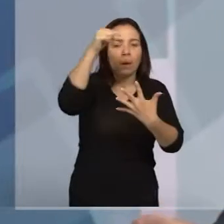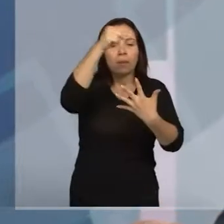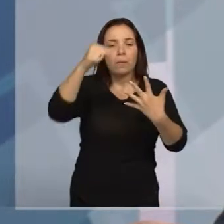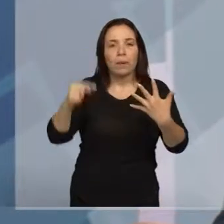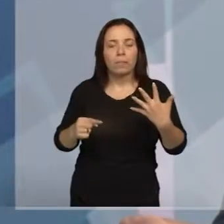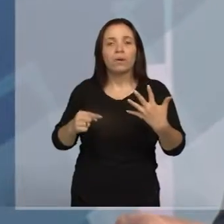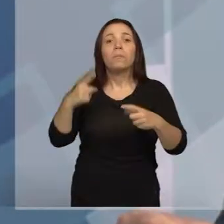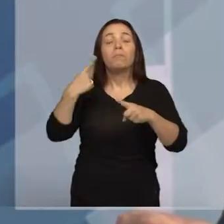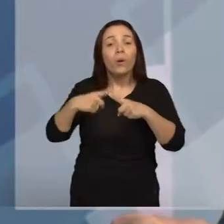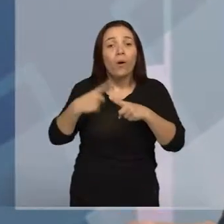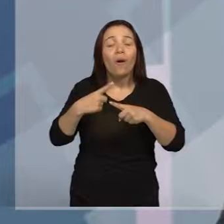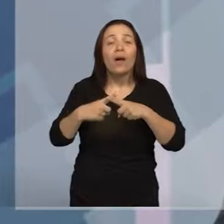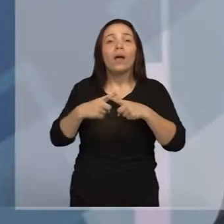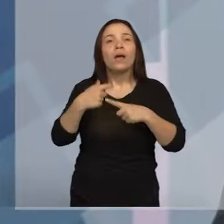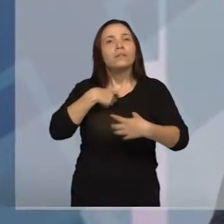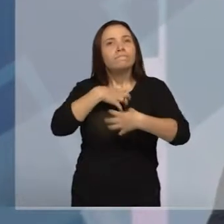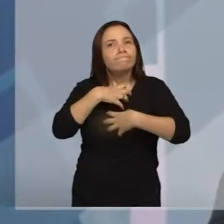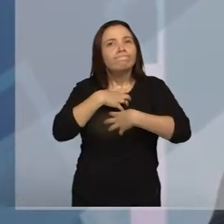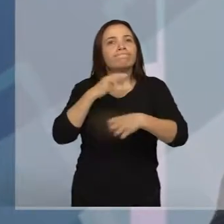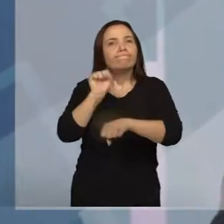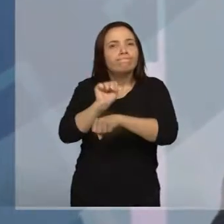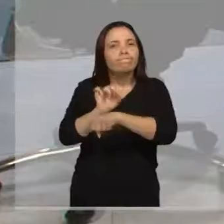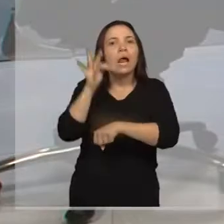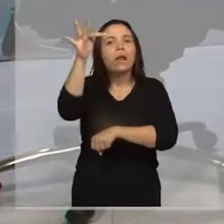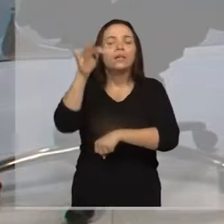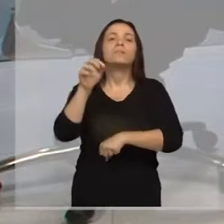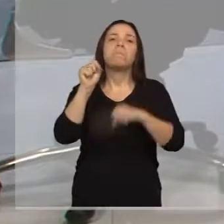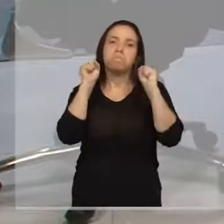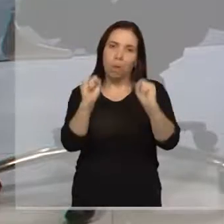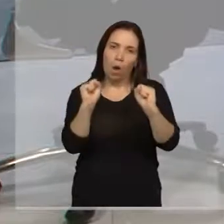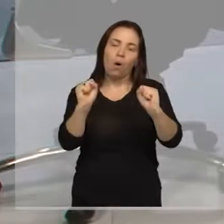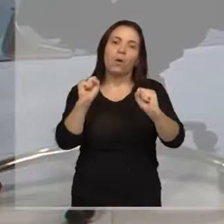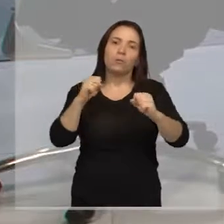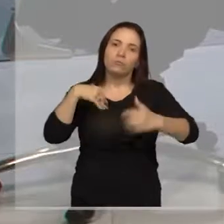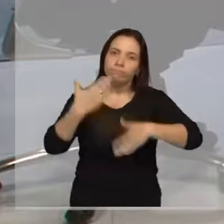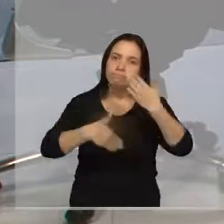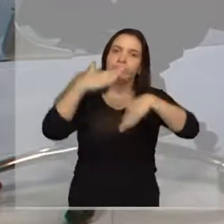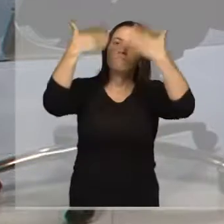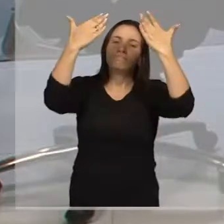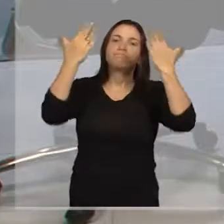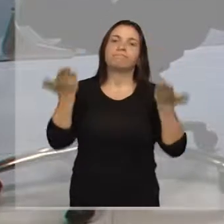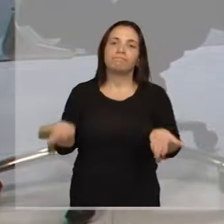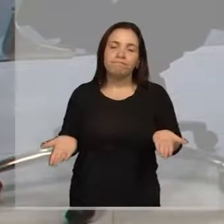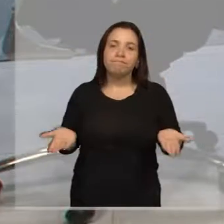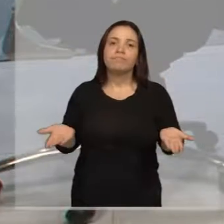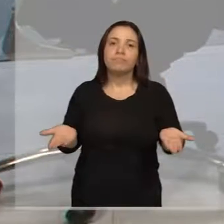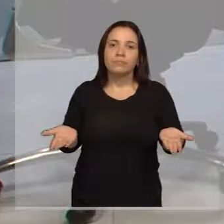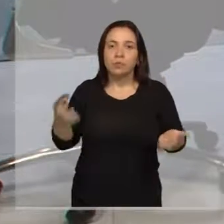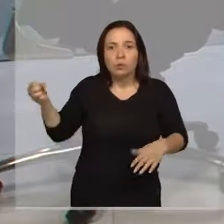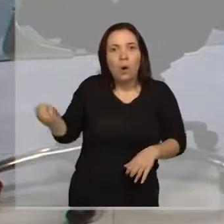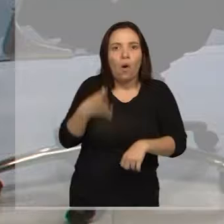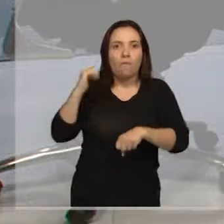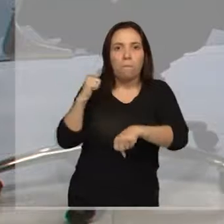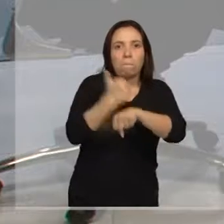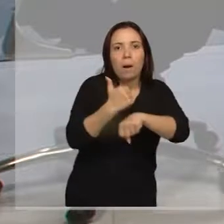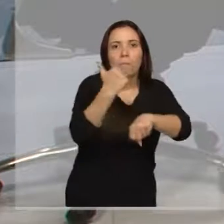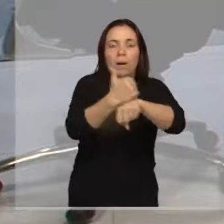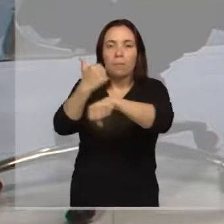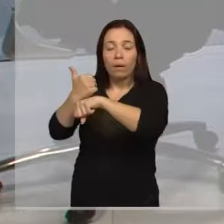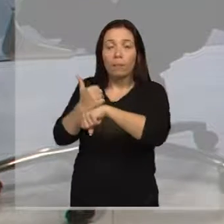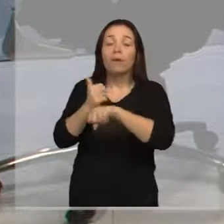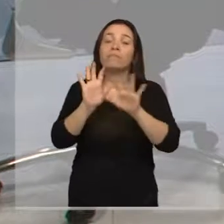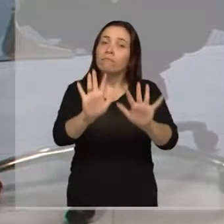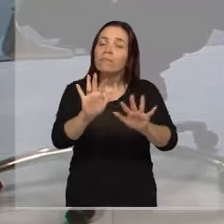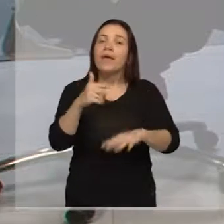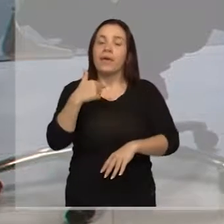a esperança de que alguma mudança terá que existir. Mas tem uns indicadores que... eu